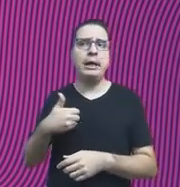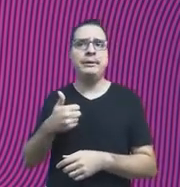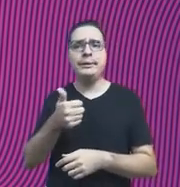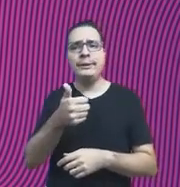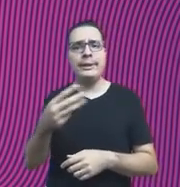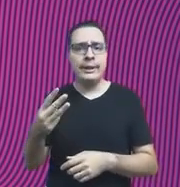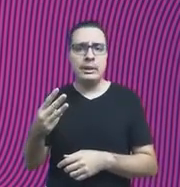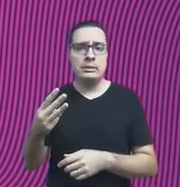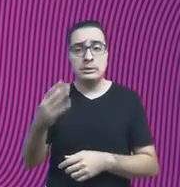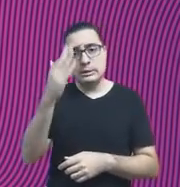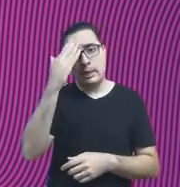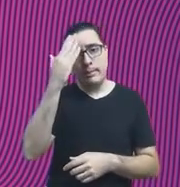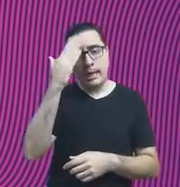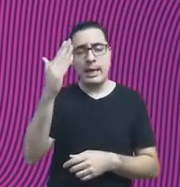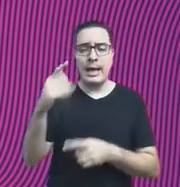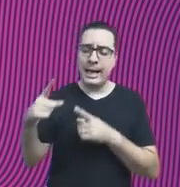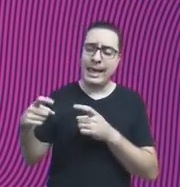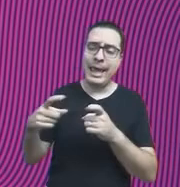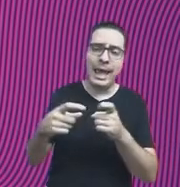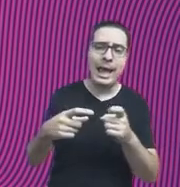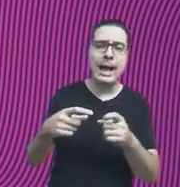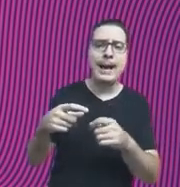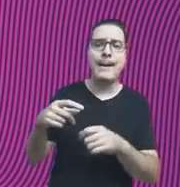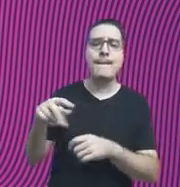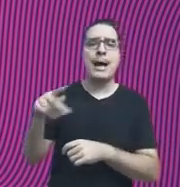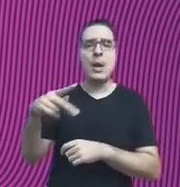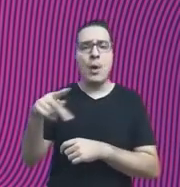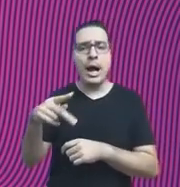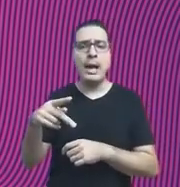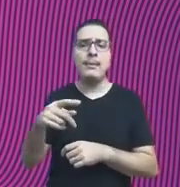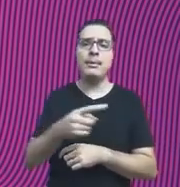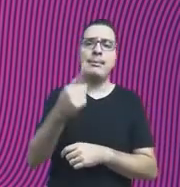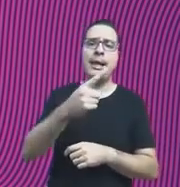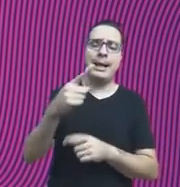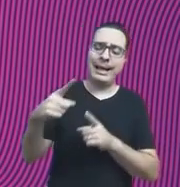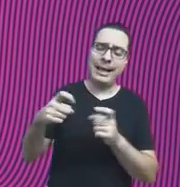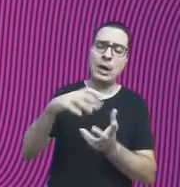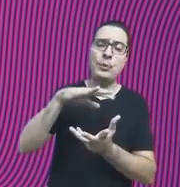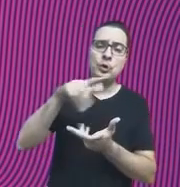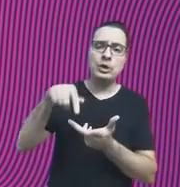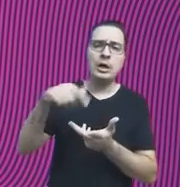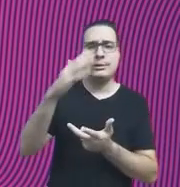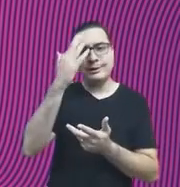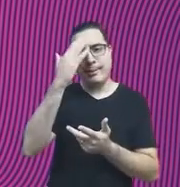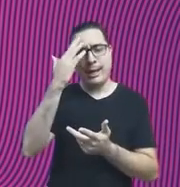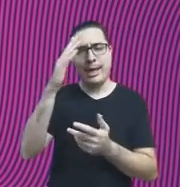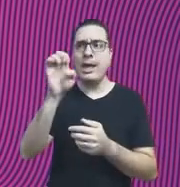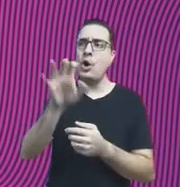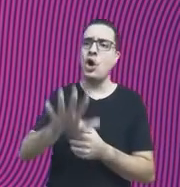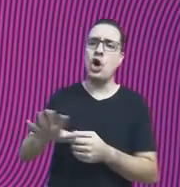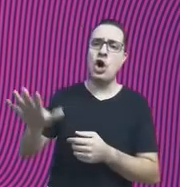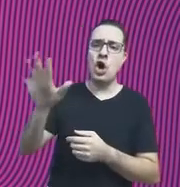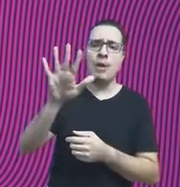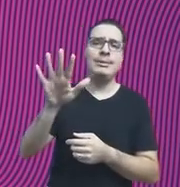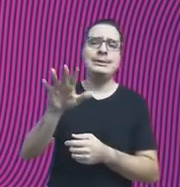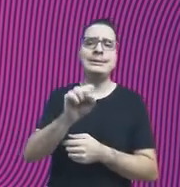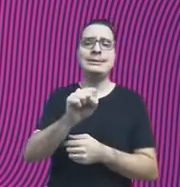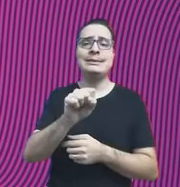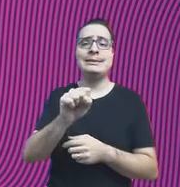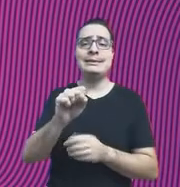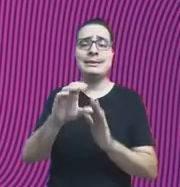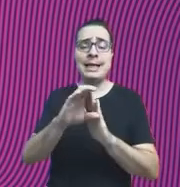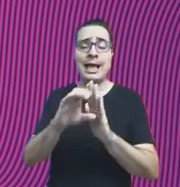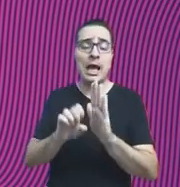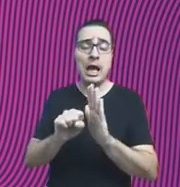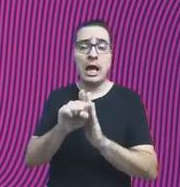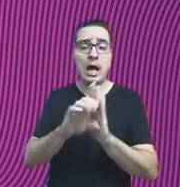do Paraguai, a Primeira Guerra Mundial, saiba o que aconteceu na Europa no século XIX, mas não tenha nenhum conceito